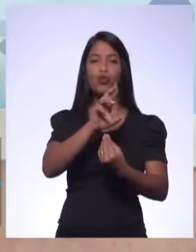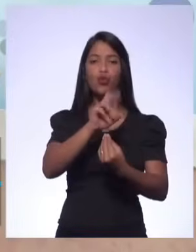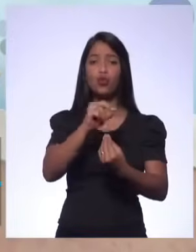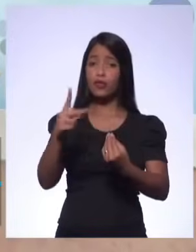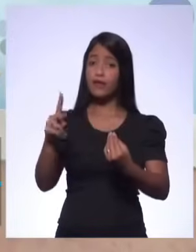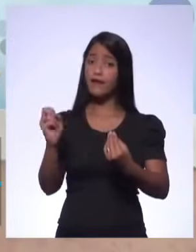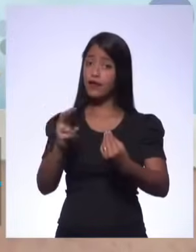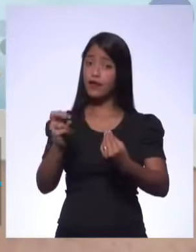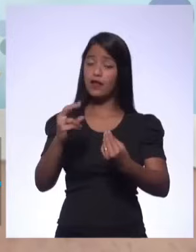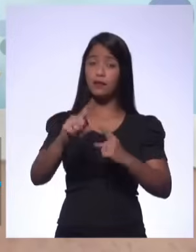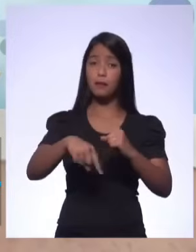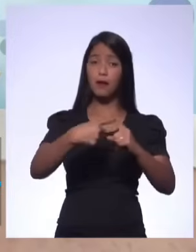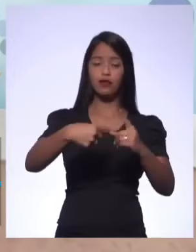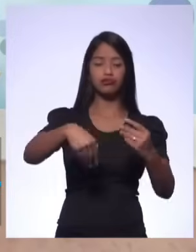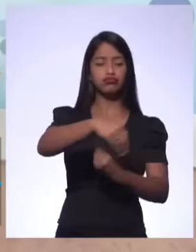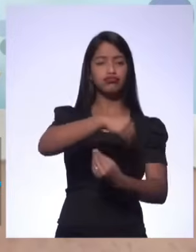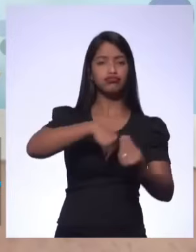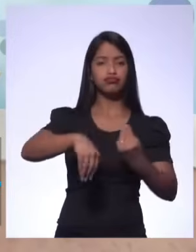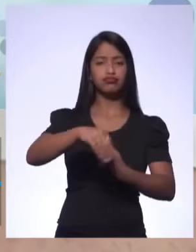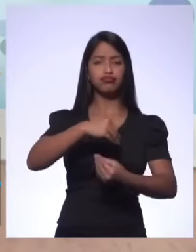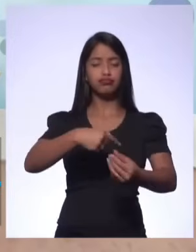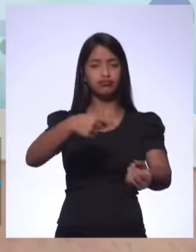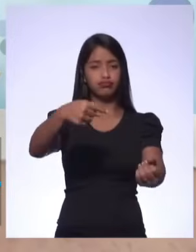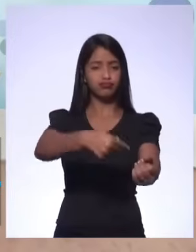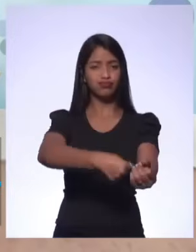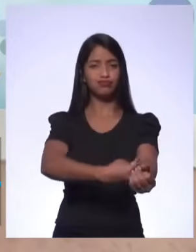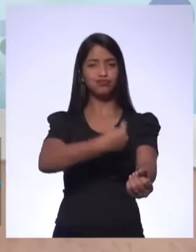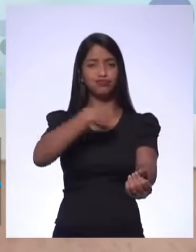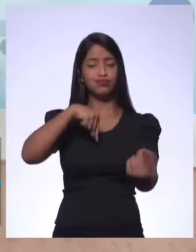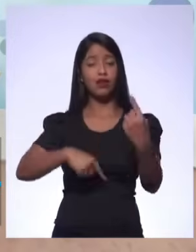Giovana Gabriele, eu acho, ou Gabriela, tá?